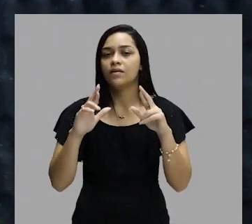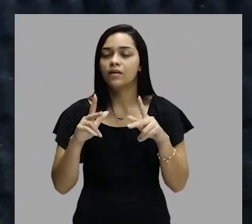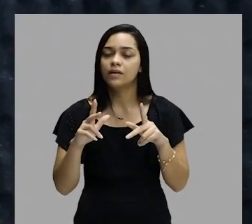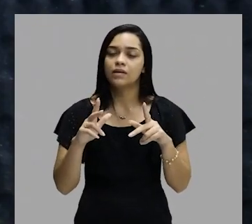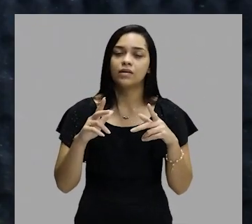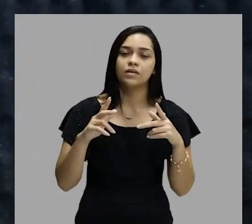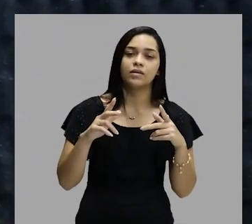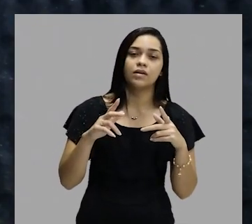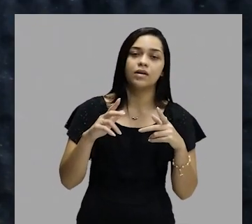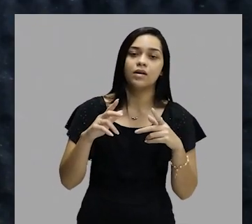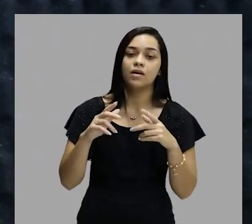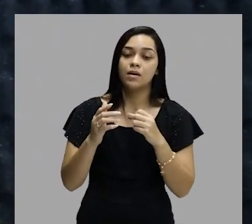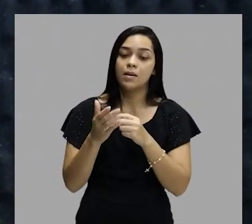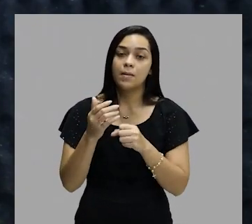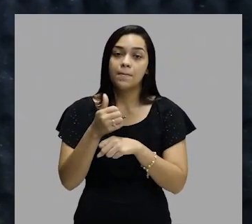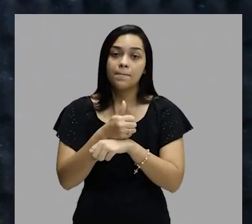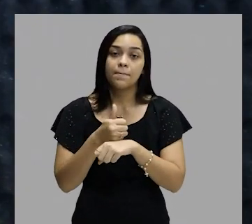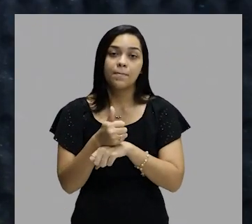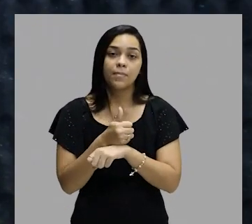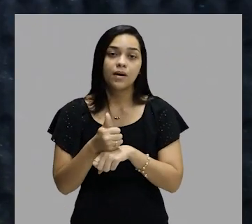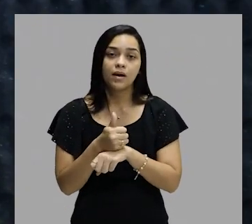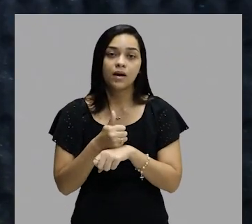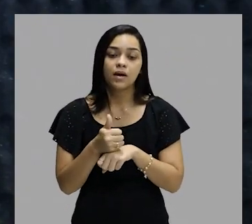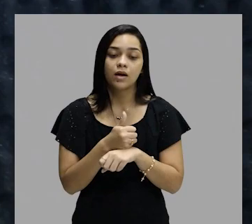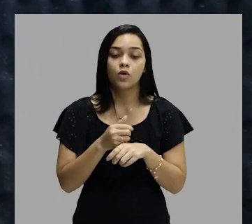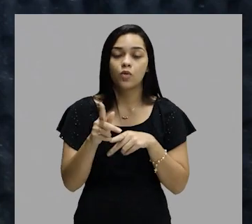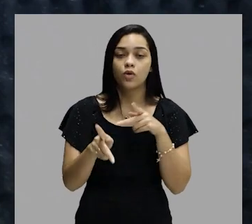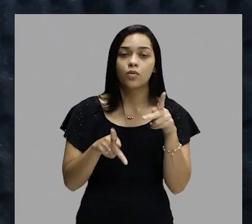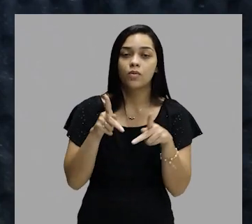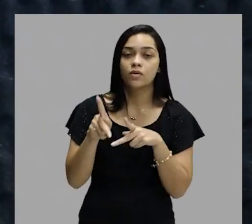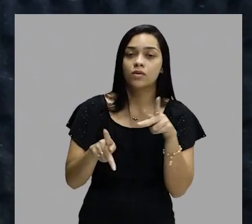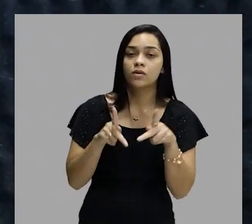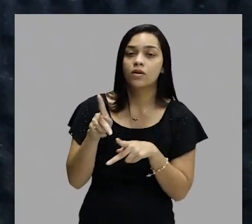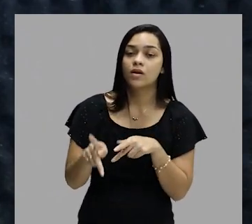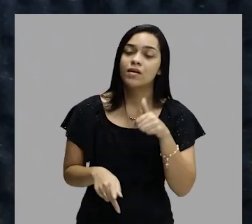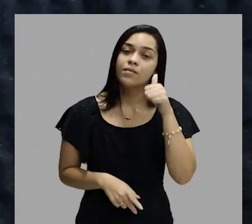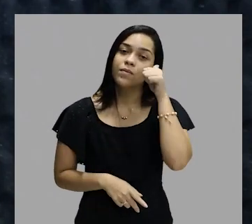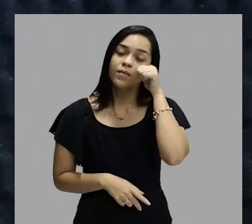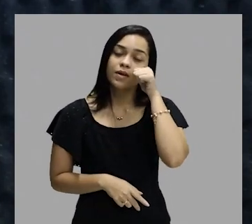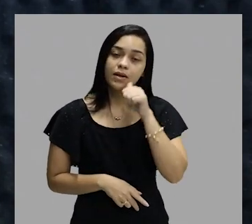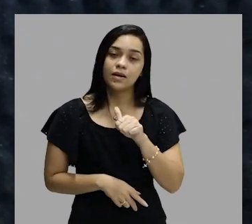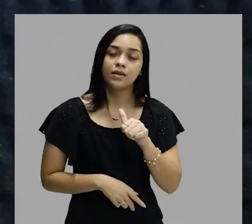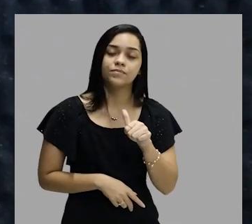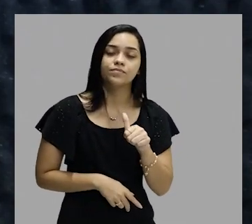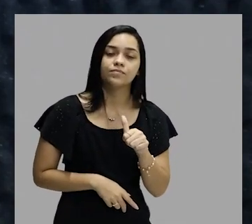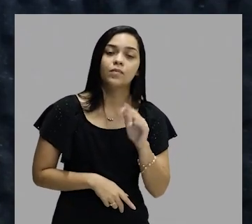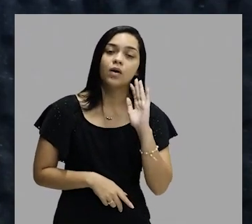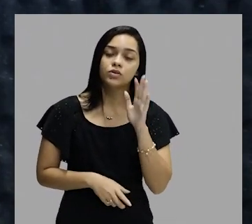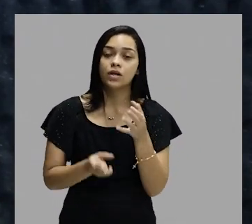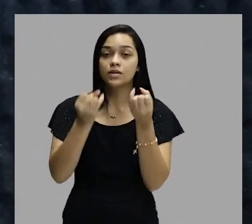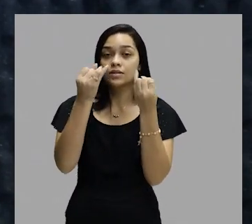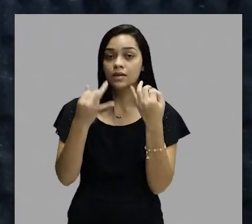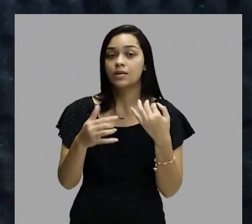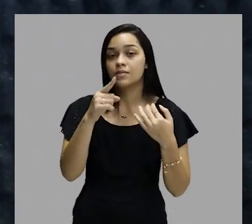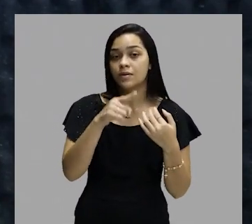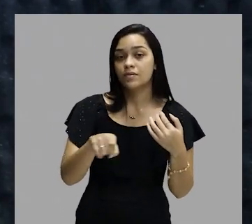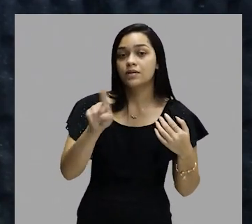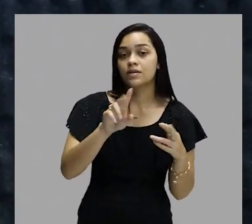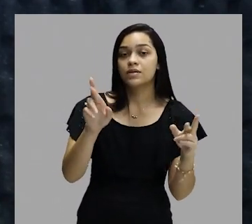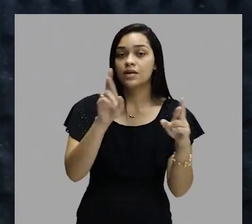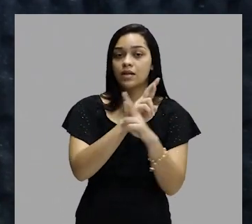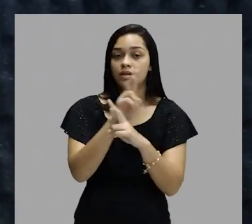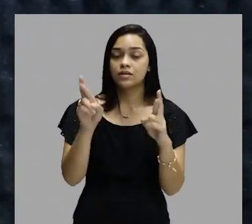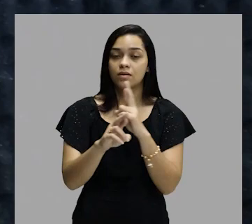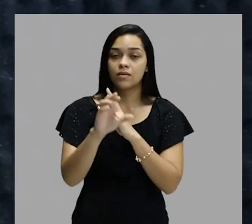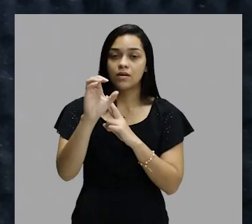terrestre, primário ou primária, população, feminino. Então, como eu mencionei para vocês em relação às